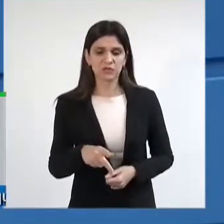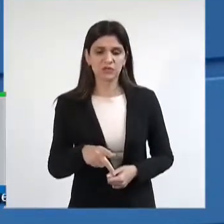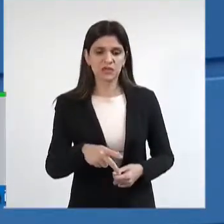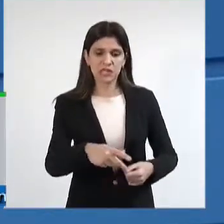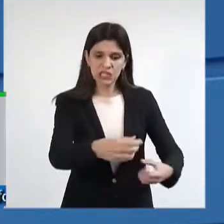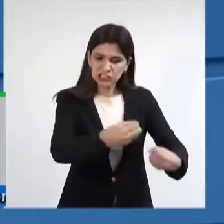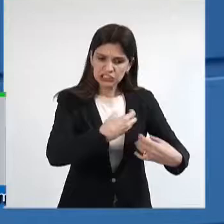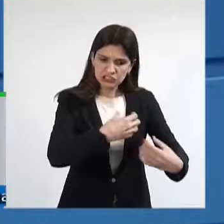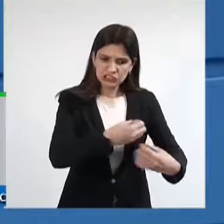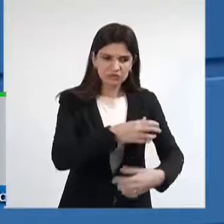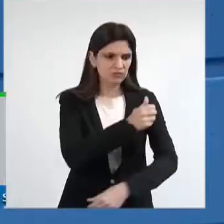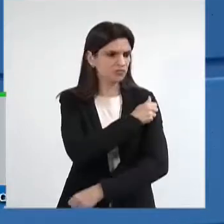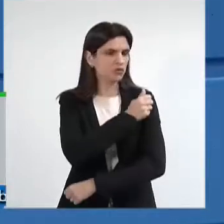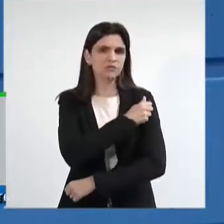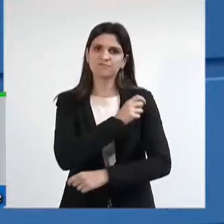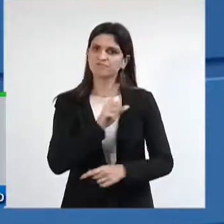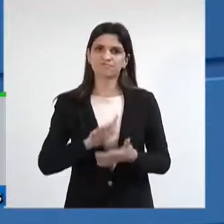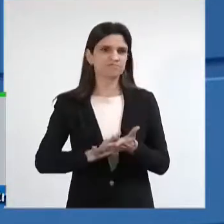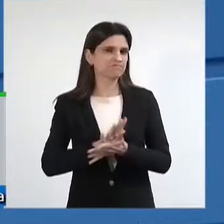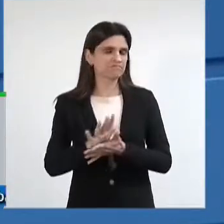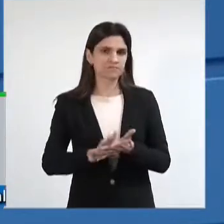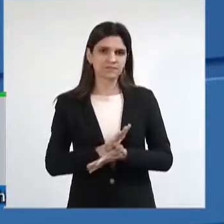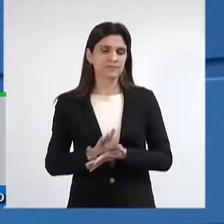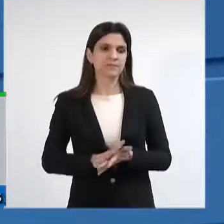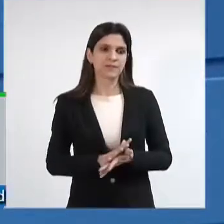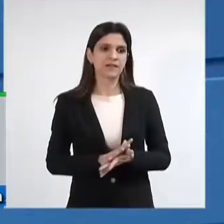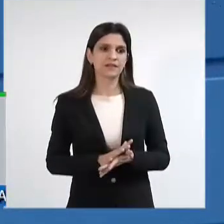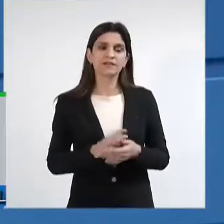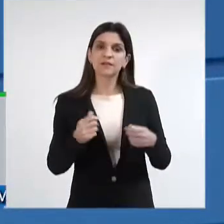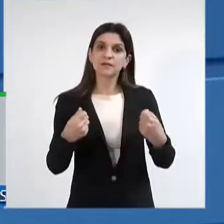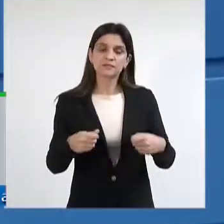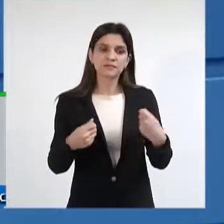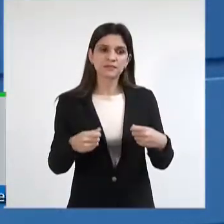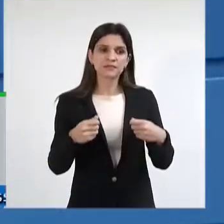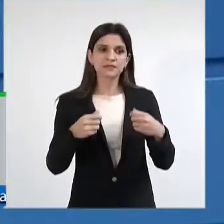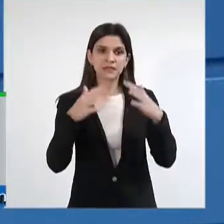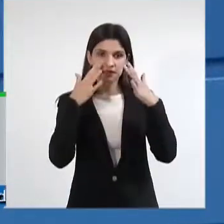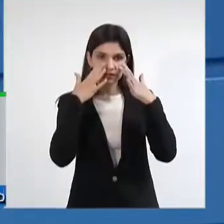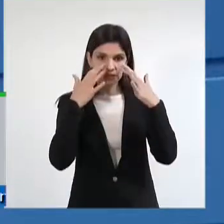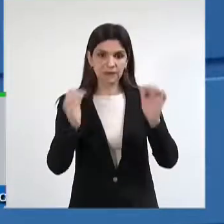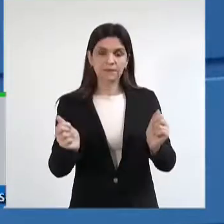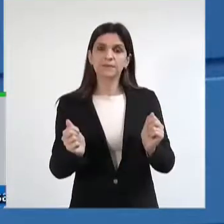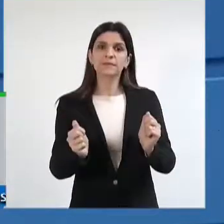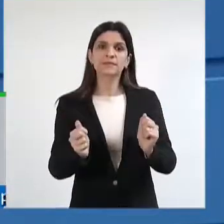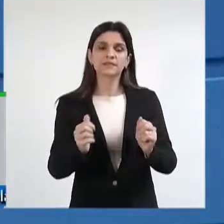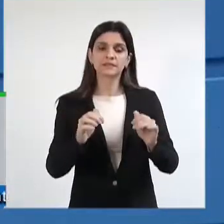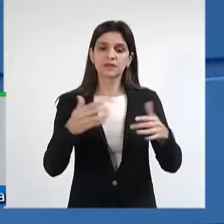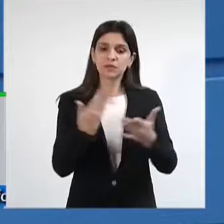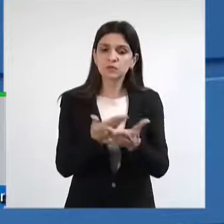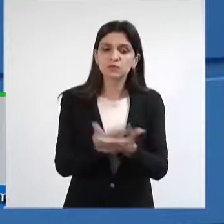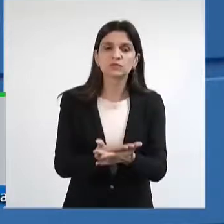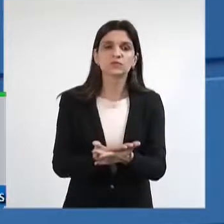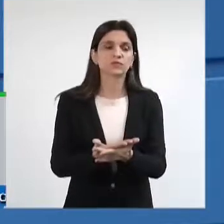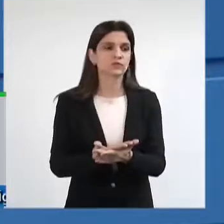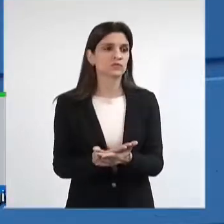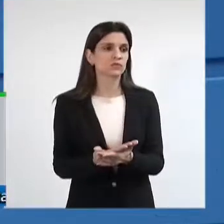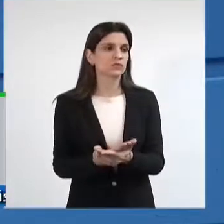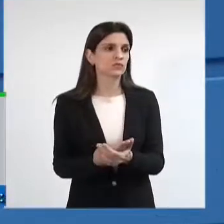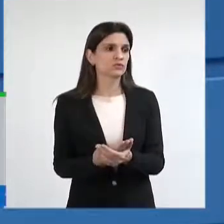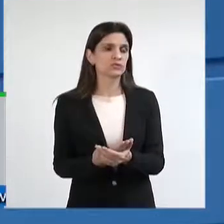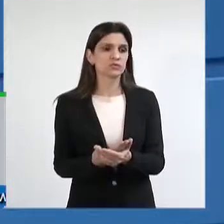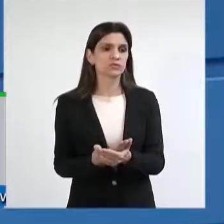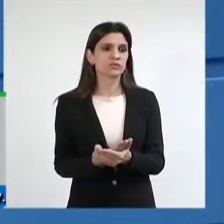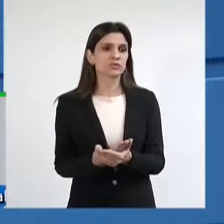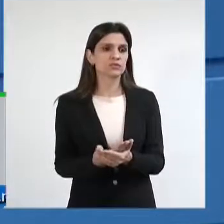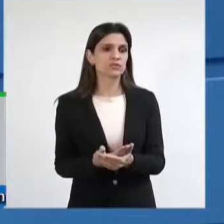entende tecnologia não está nem prestando atenção em aula. E precisa de modernizar isso, é na base. Mas eu quero parabenizar a Vossa Excelência e